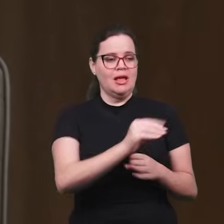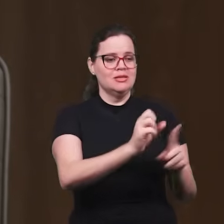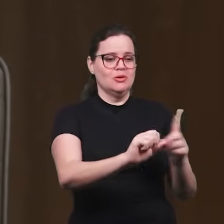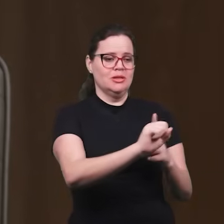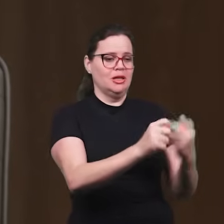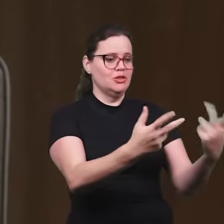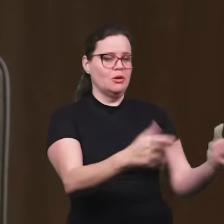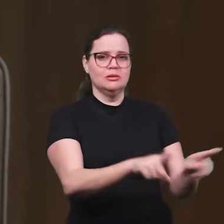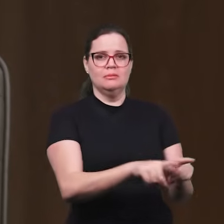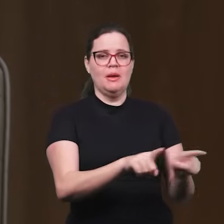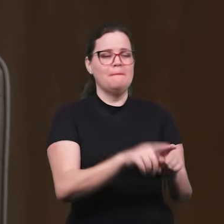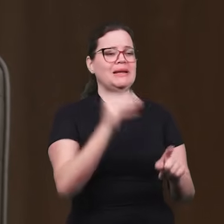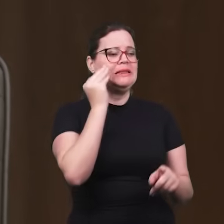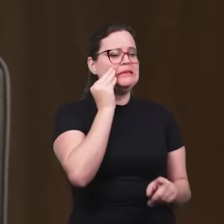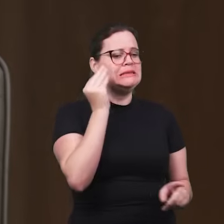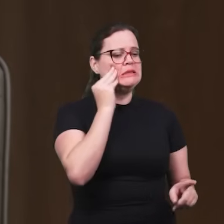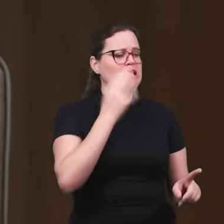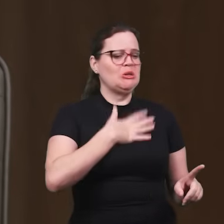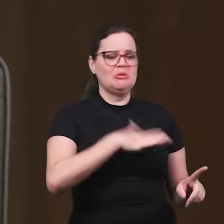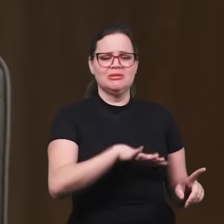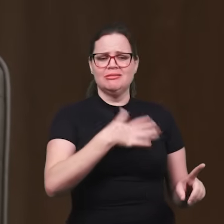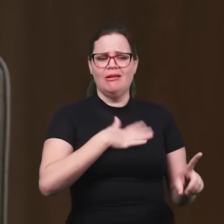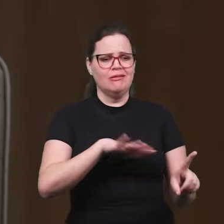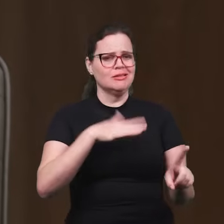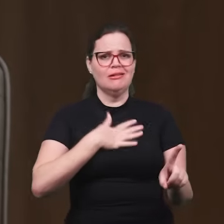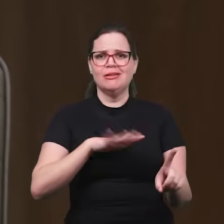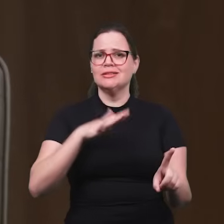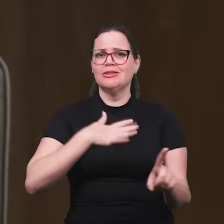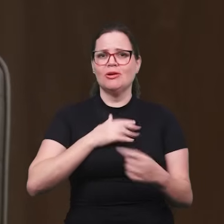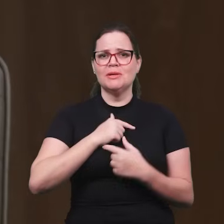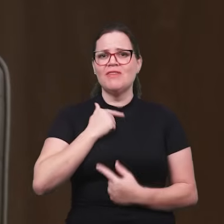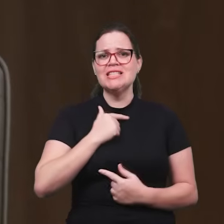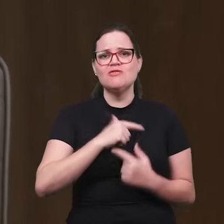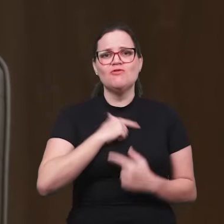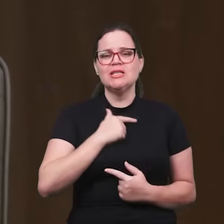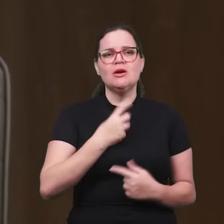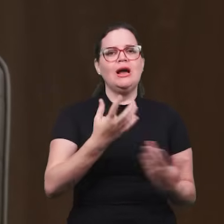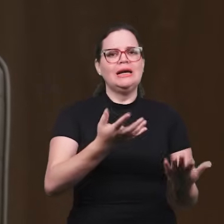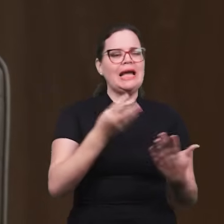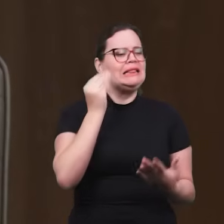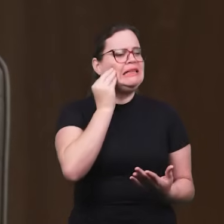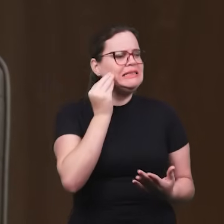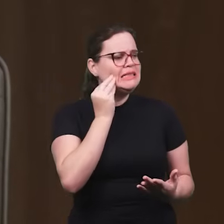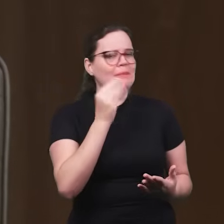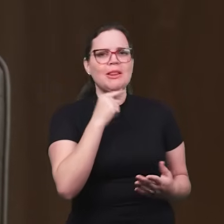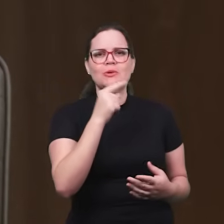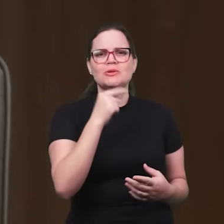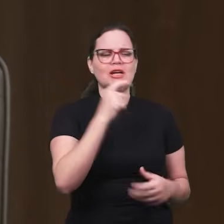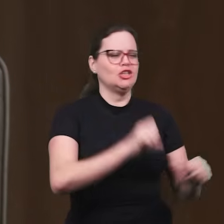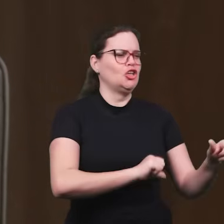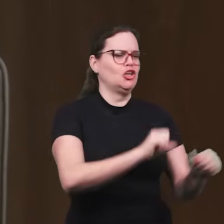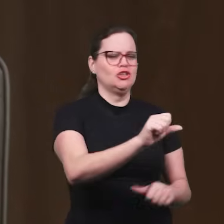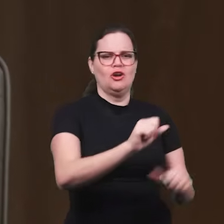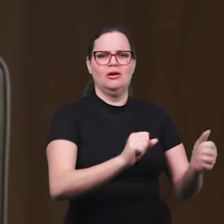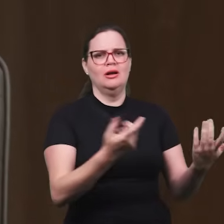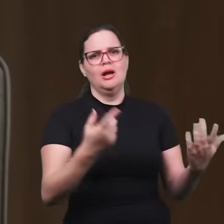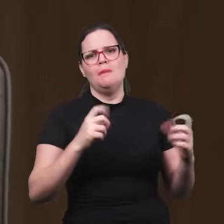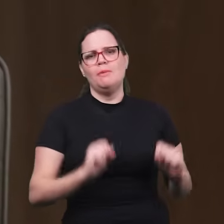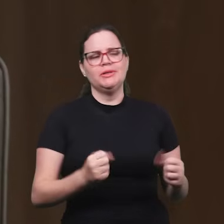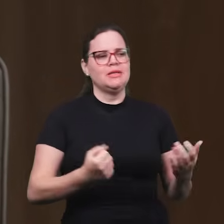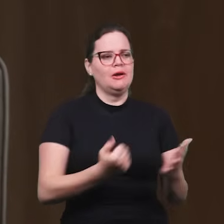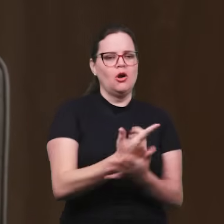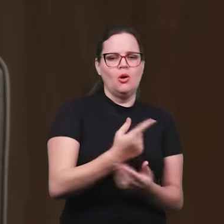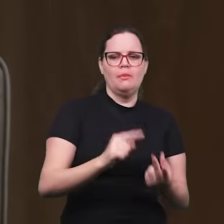assim constantemente insatisfeitas, pessoas que buscam incessantemente por algo e nunca alcançam e vai trocando